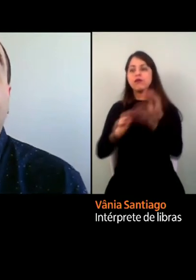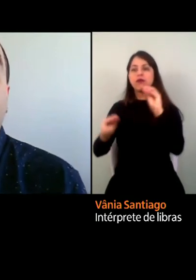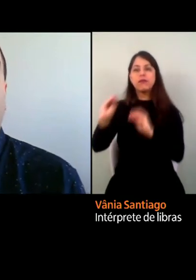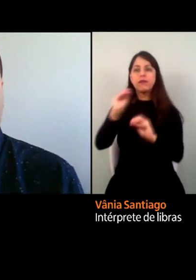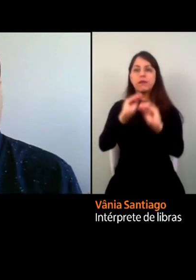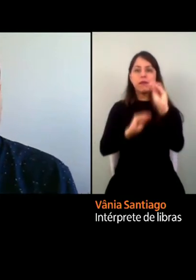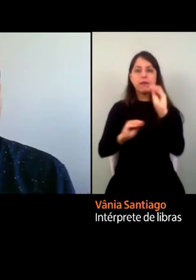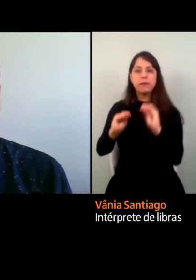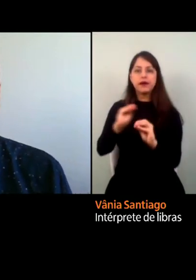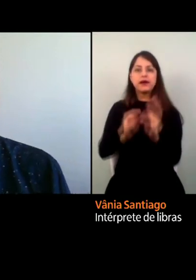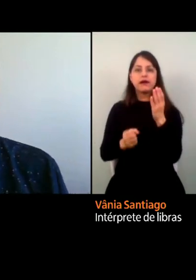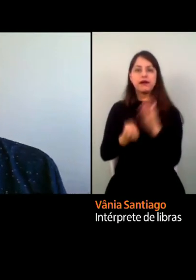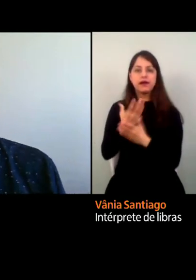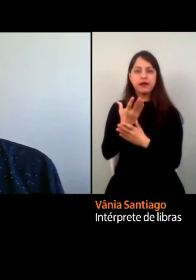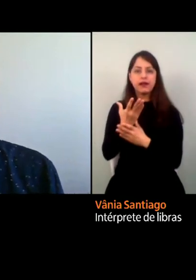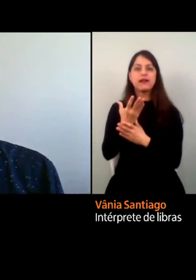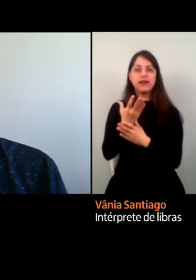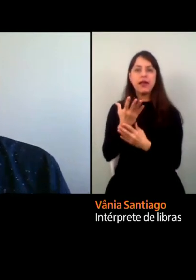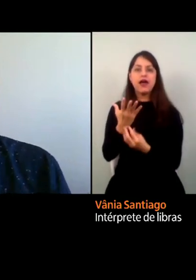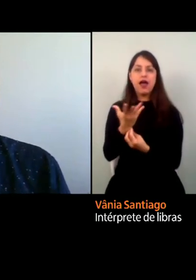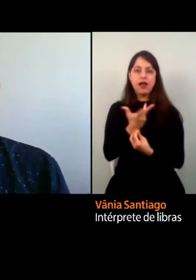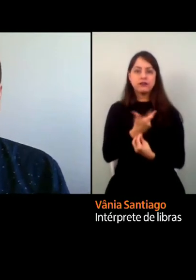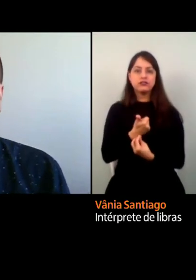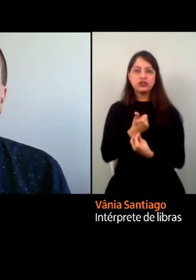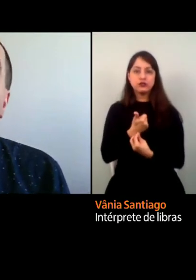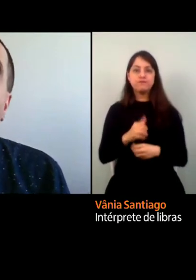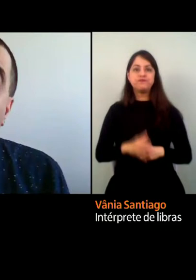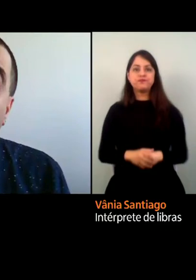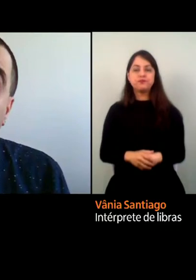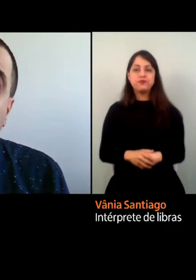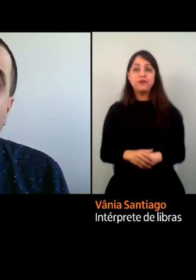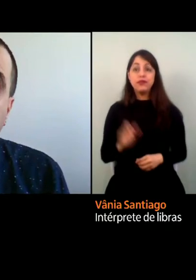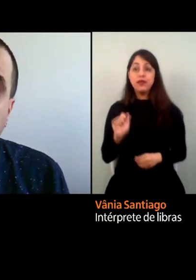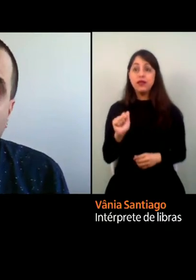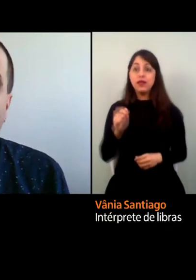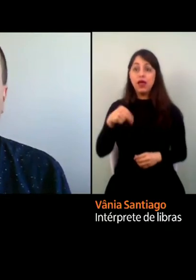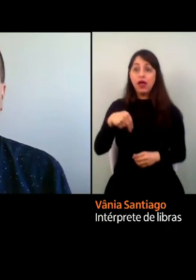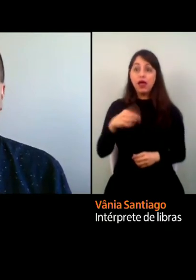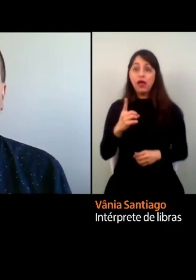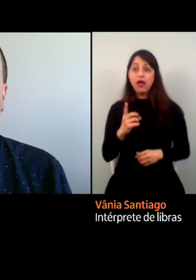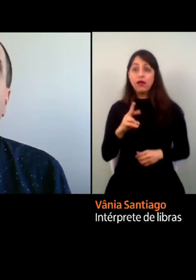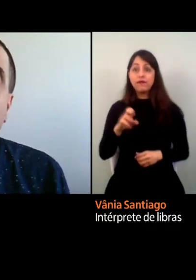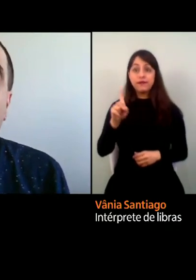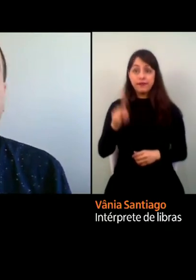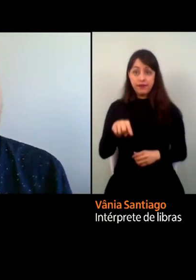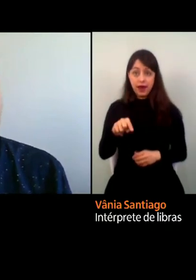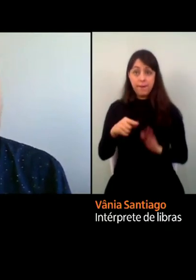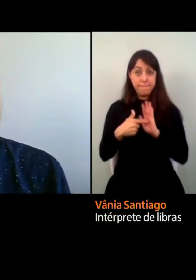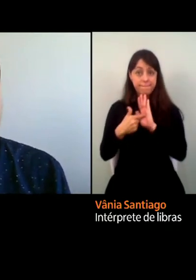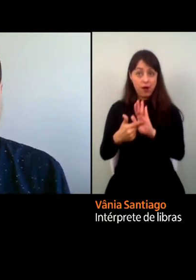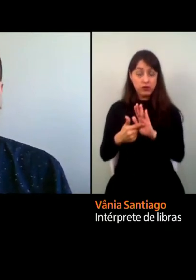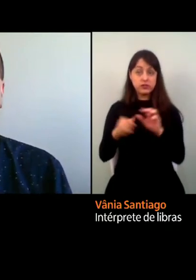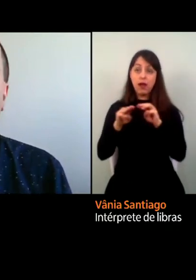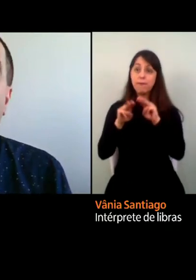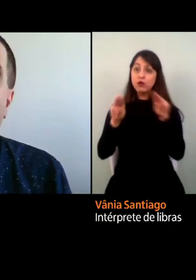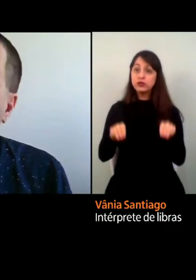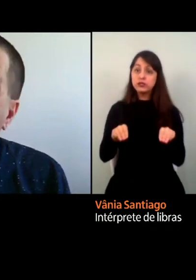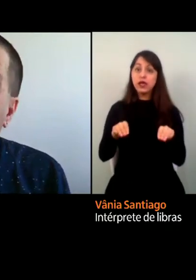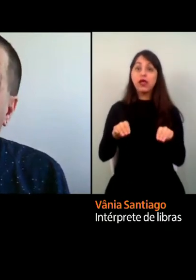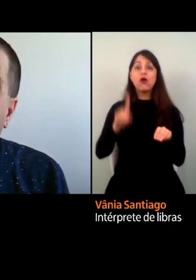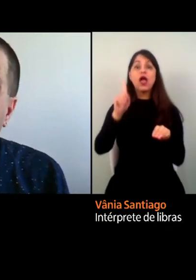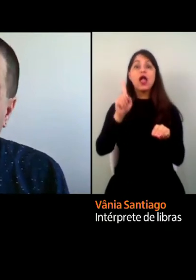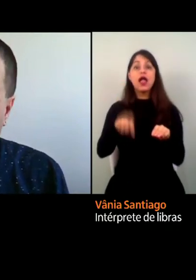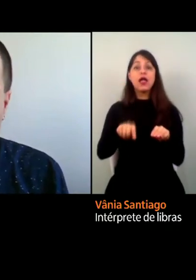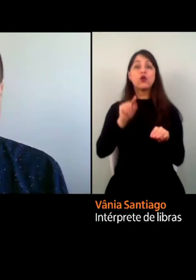Para André Morrot, aspas, o museu é uma afirmação, o museu imaginário é